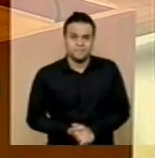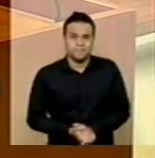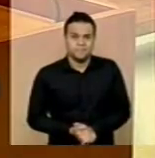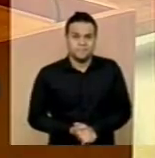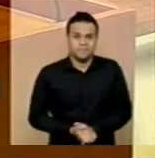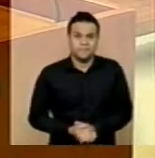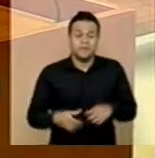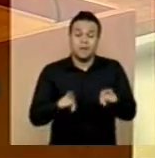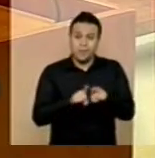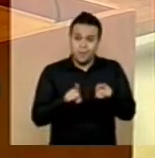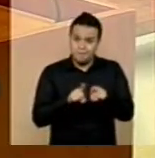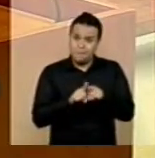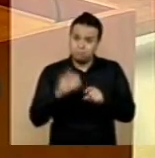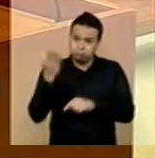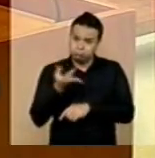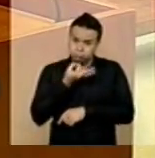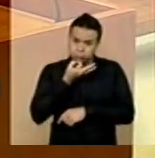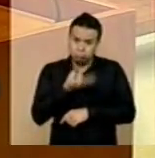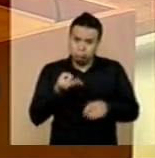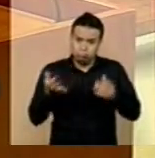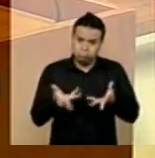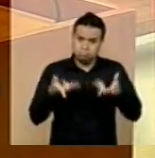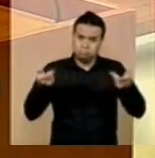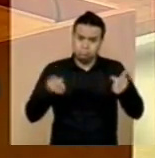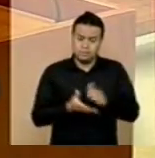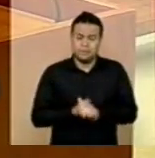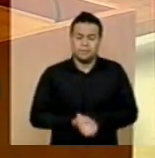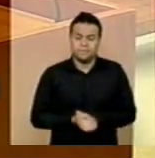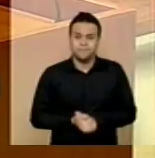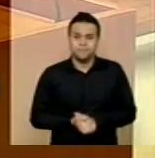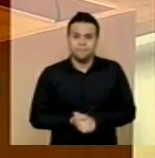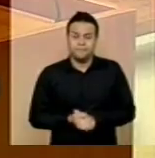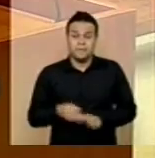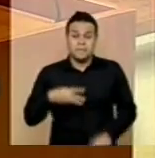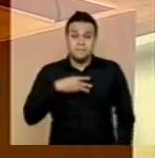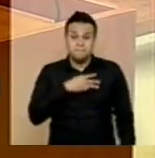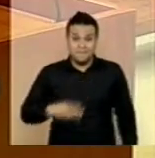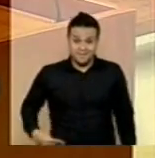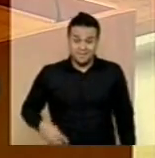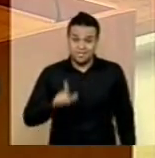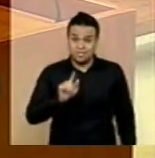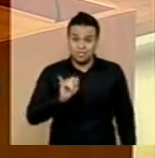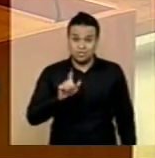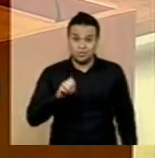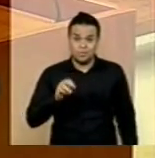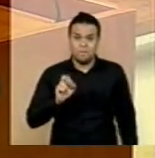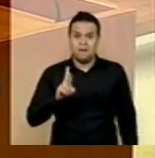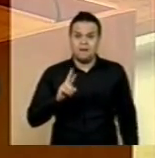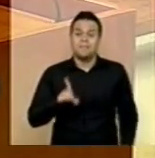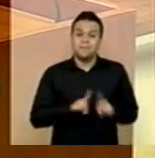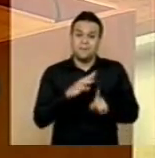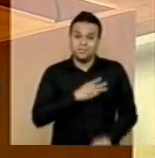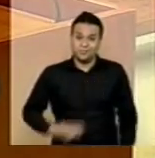da ilustre opinião em sede doutrinária dos ministros Gilmar Mendes e do